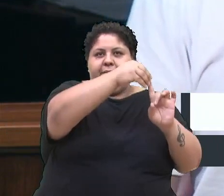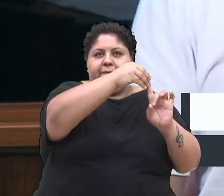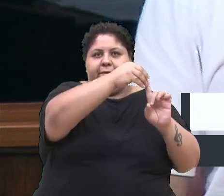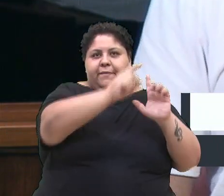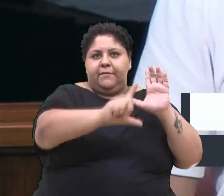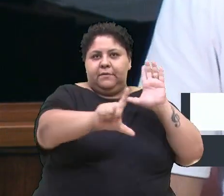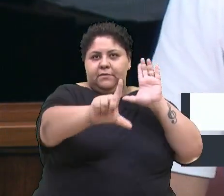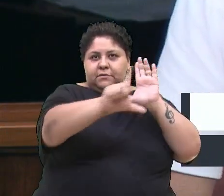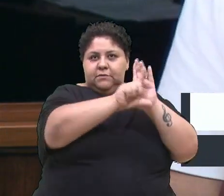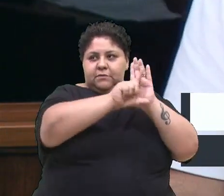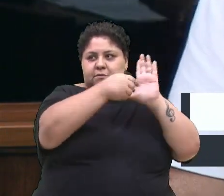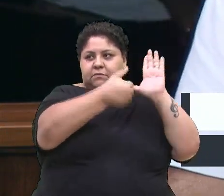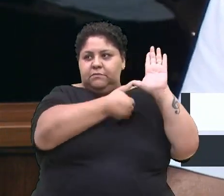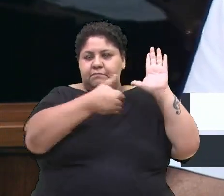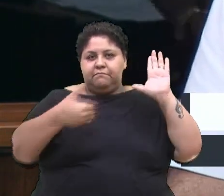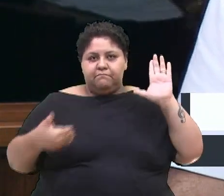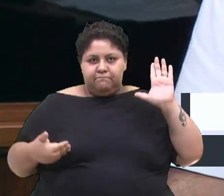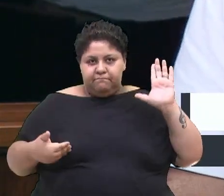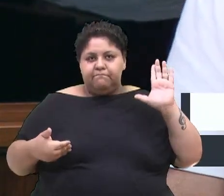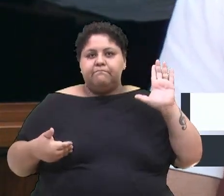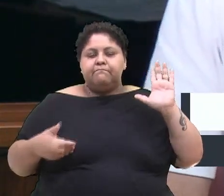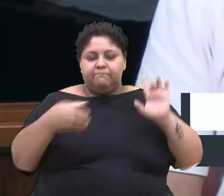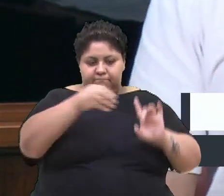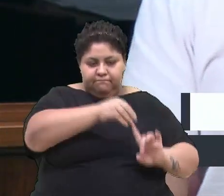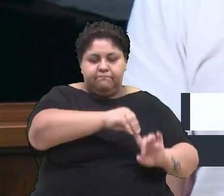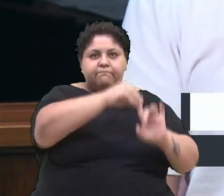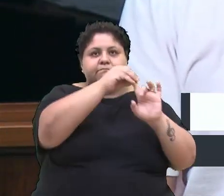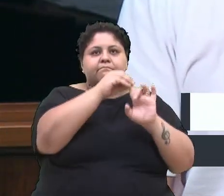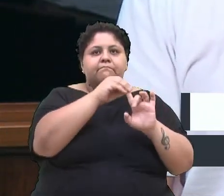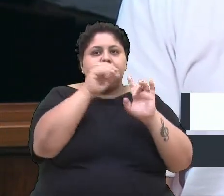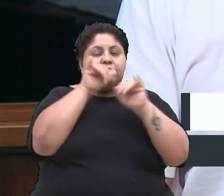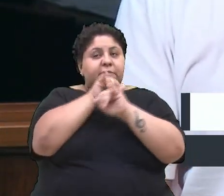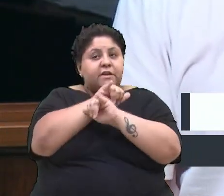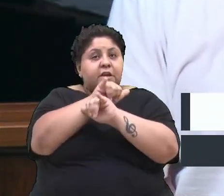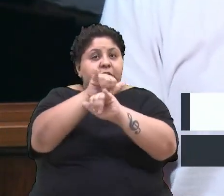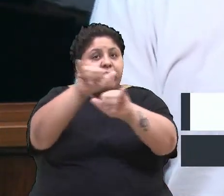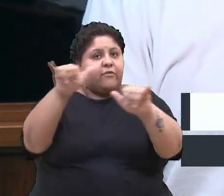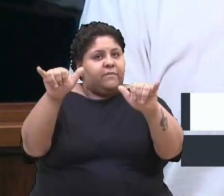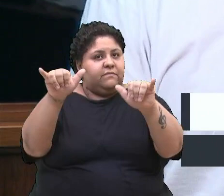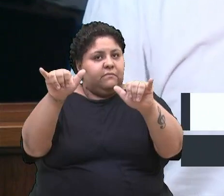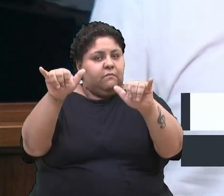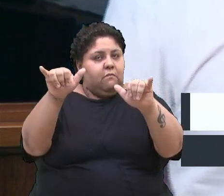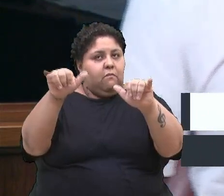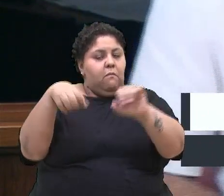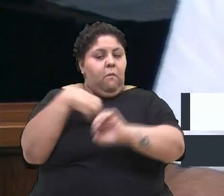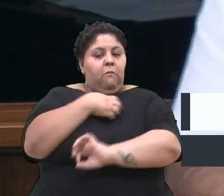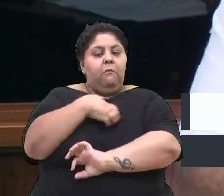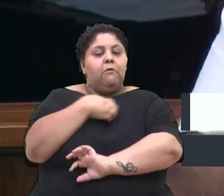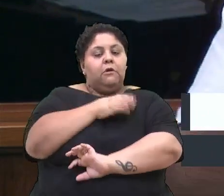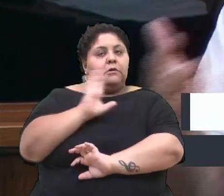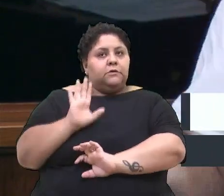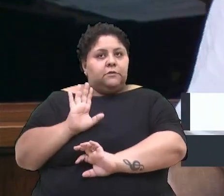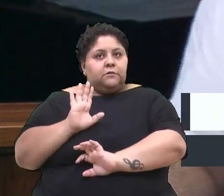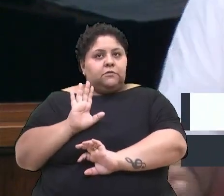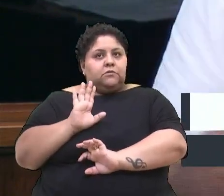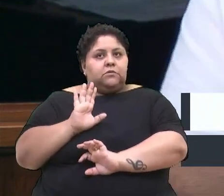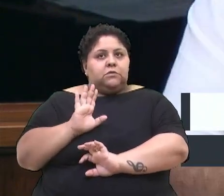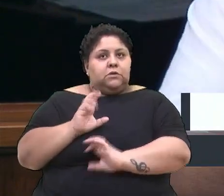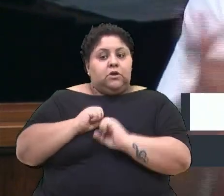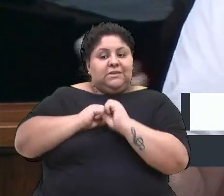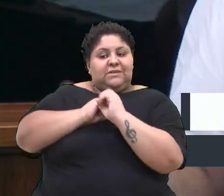legislação pública, que é o princípio da publicidade, né? No sentido de que os atos,